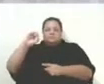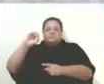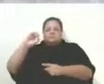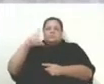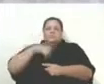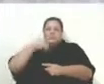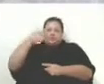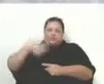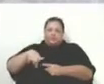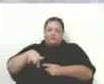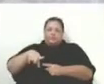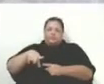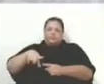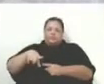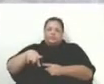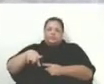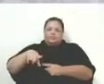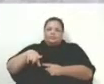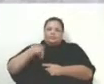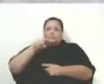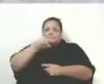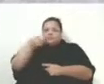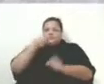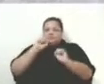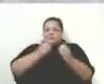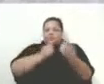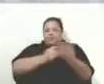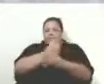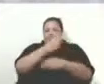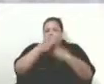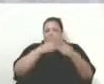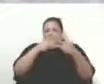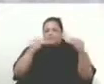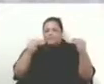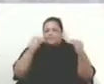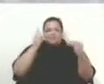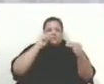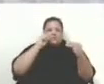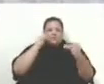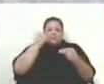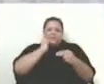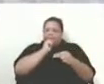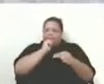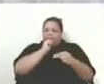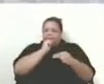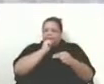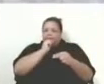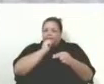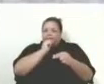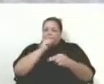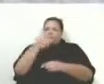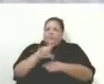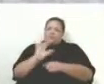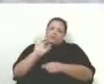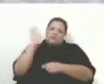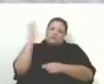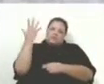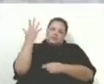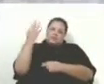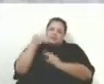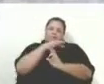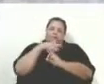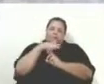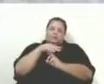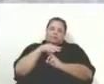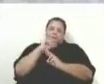o presentinho a ser comprado para o dia 11 de maio, feira turística do Dia das Mães, que novamente vai acontecer na Praça Isabel